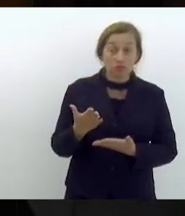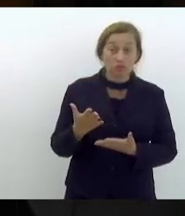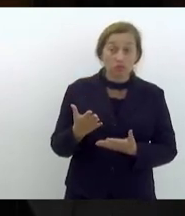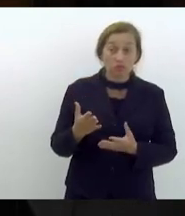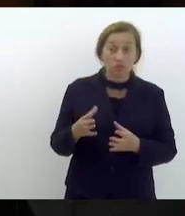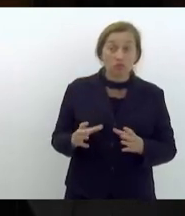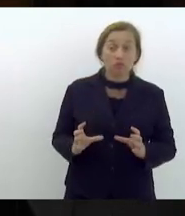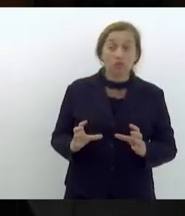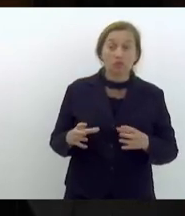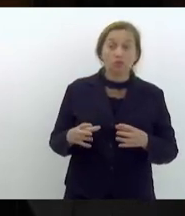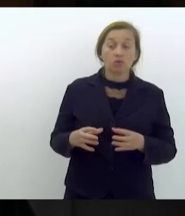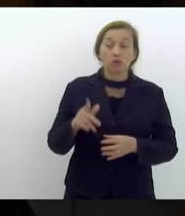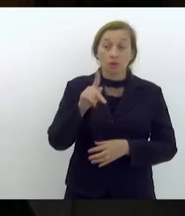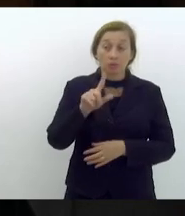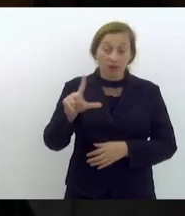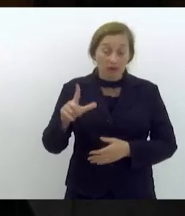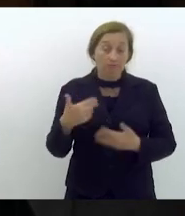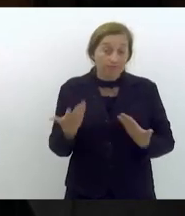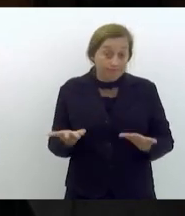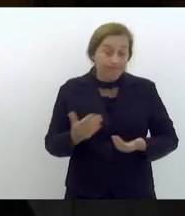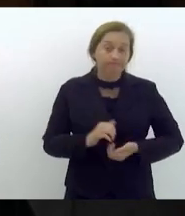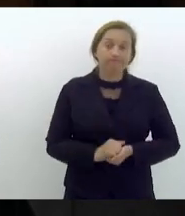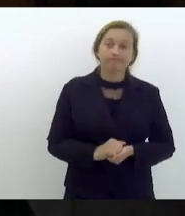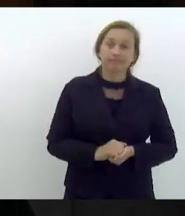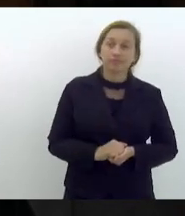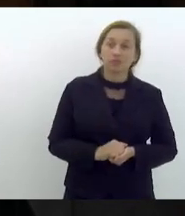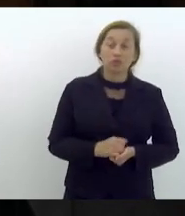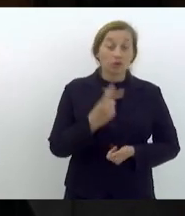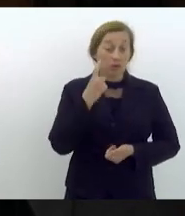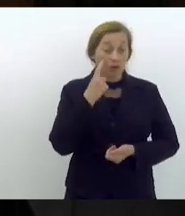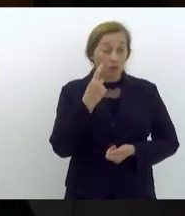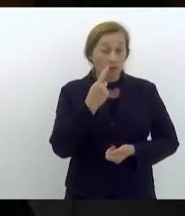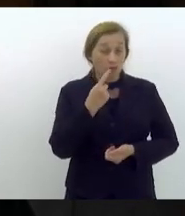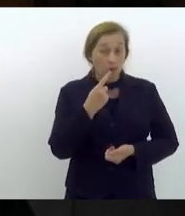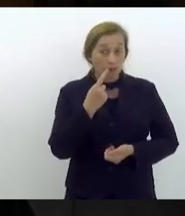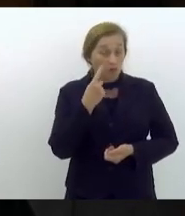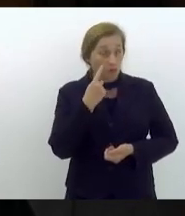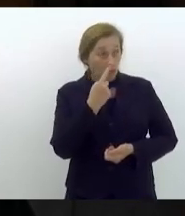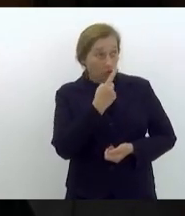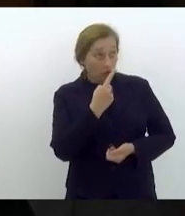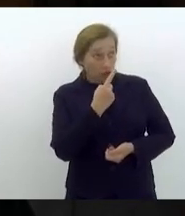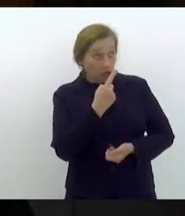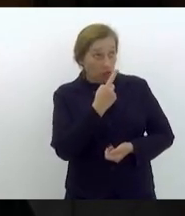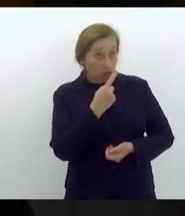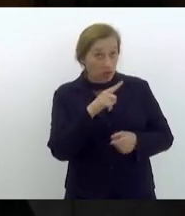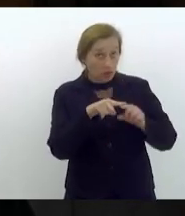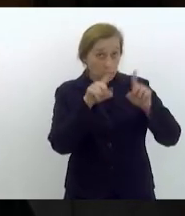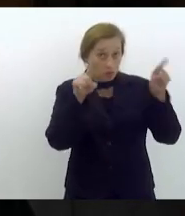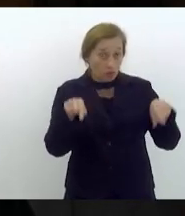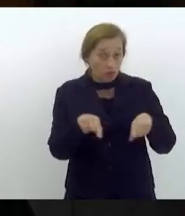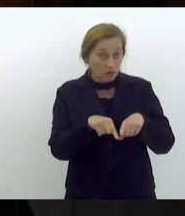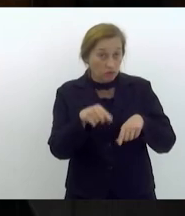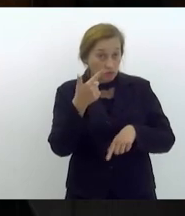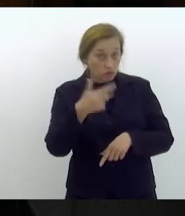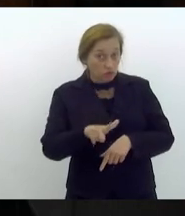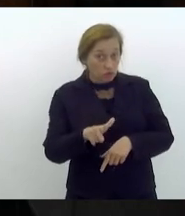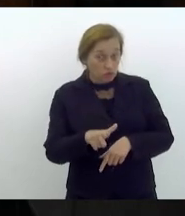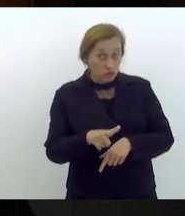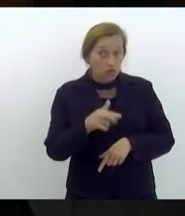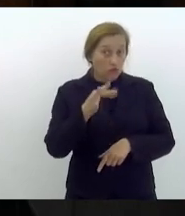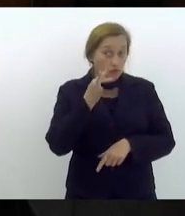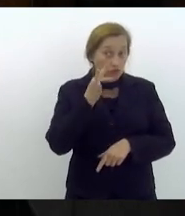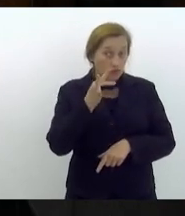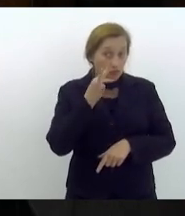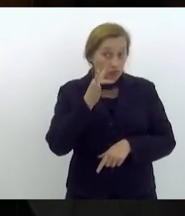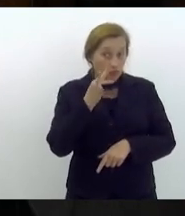é o PL vou até me certificar aqui no quadro novamente Jorge